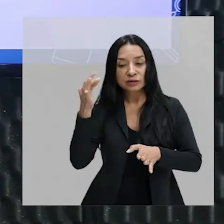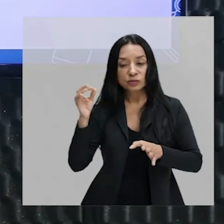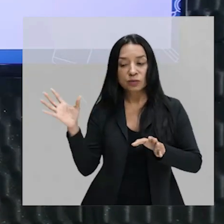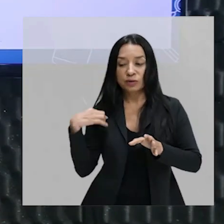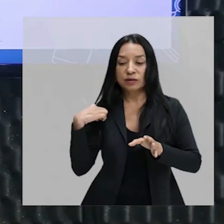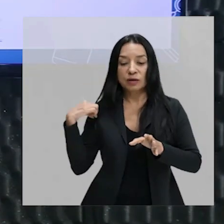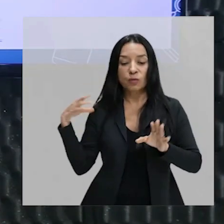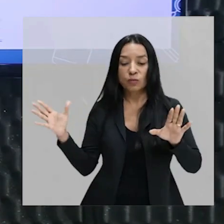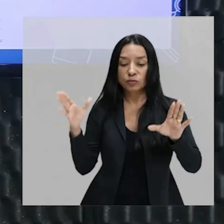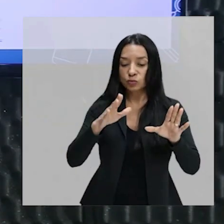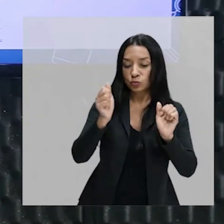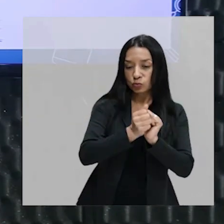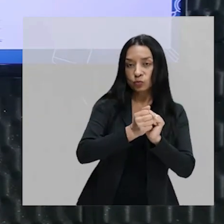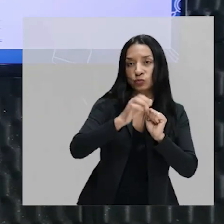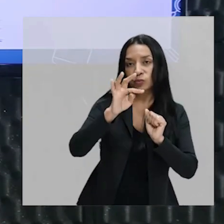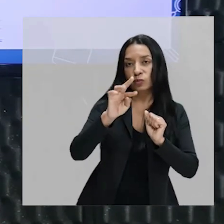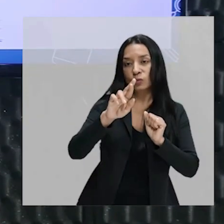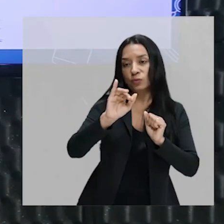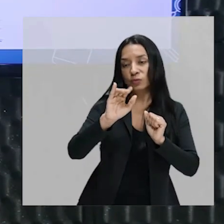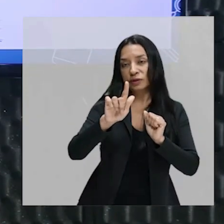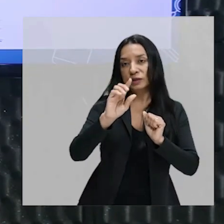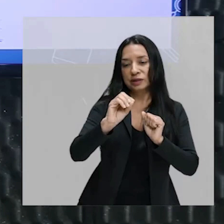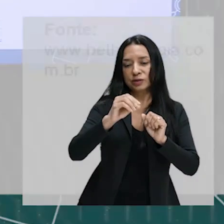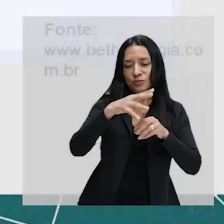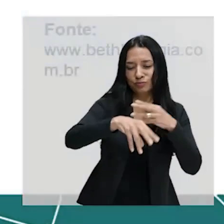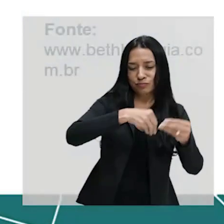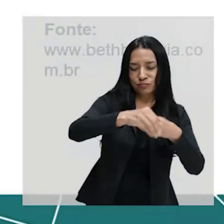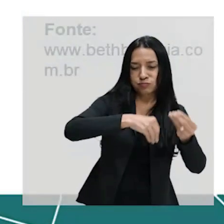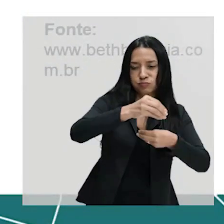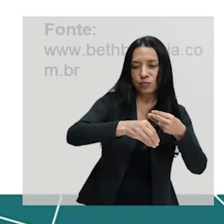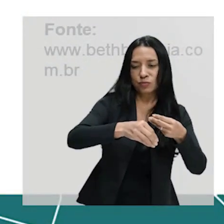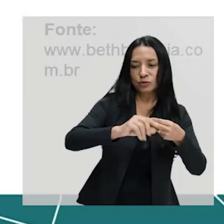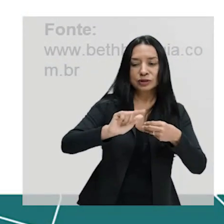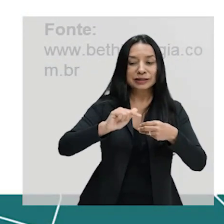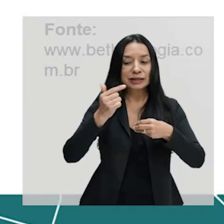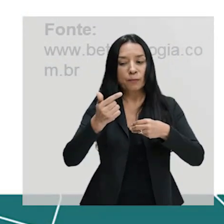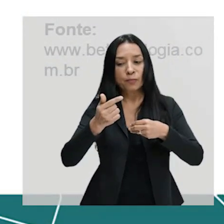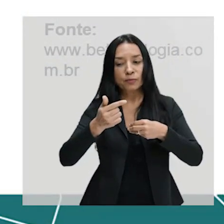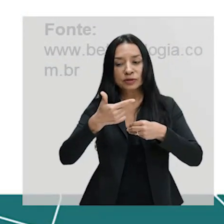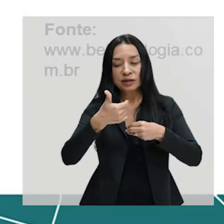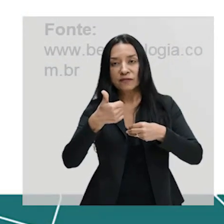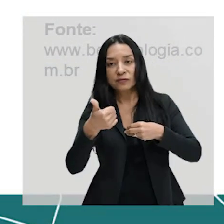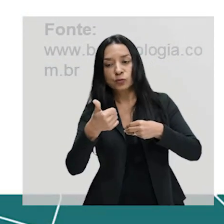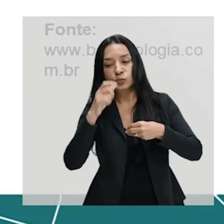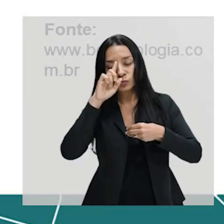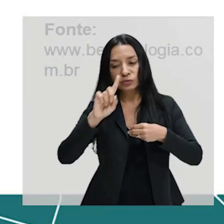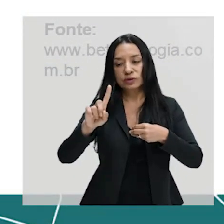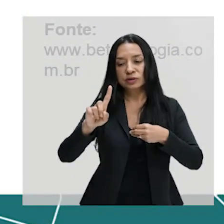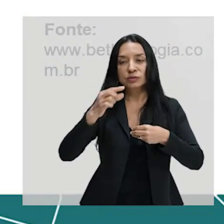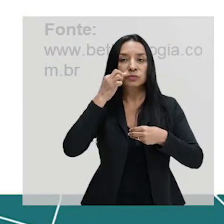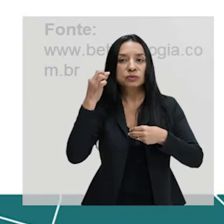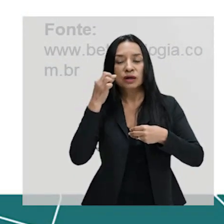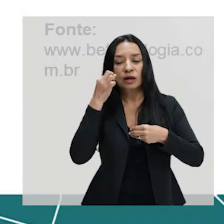ali ele acreditava que daquele monte de bagulho poderia surgir depois de 21 dias os ratos então